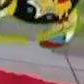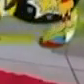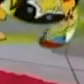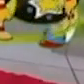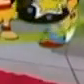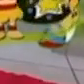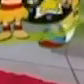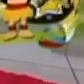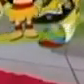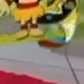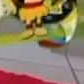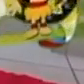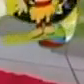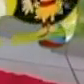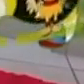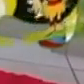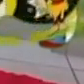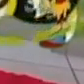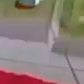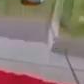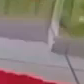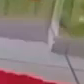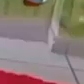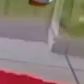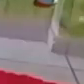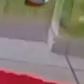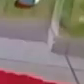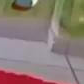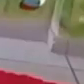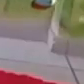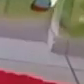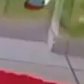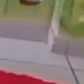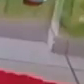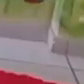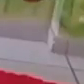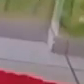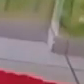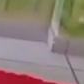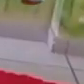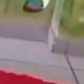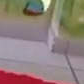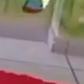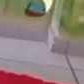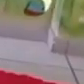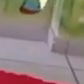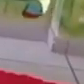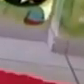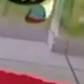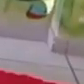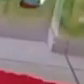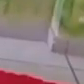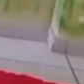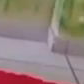cansado, o pajé viu com alegria o chifre do boi mexer. O